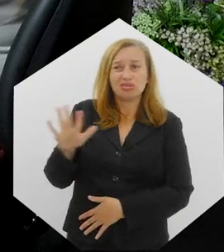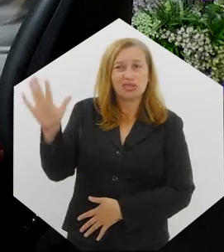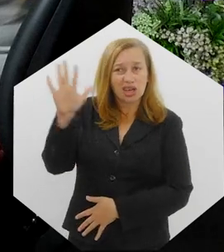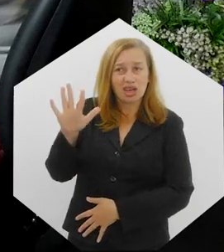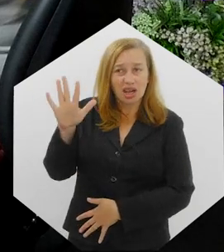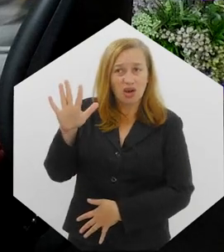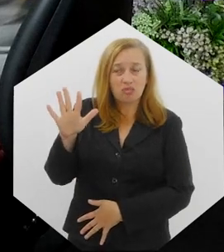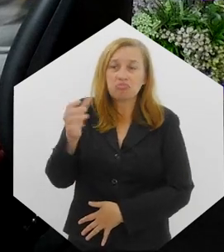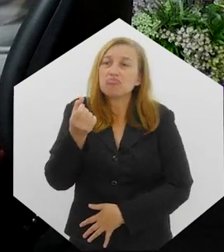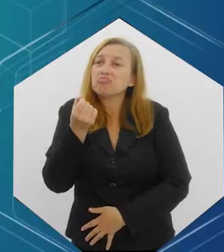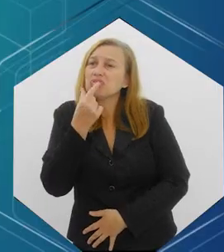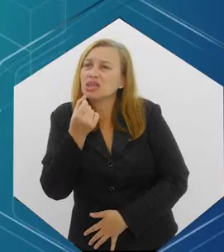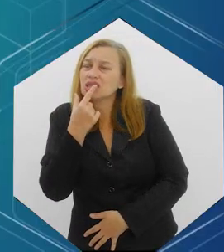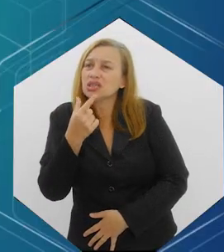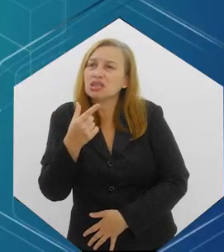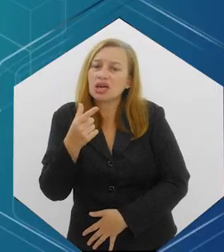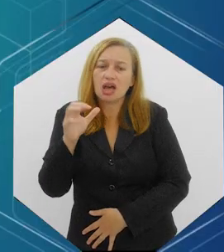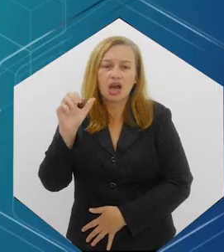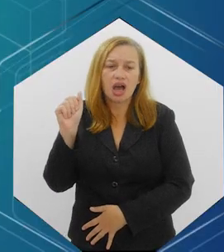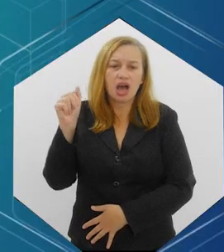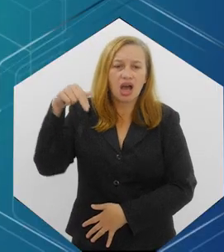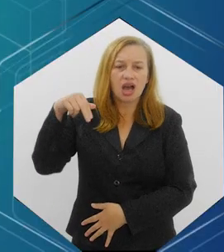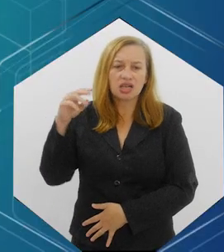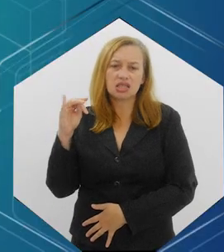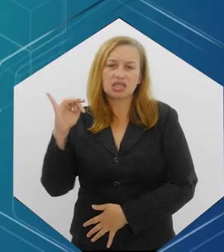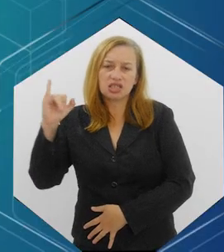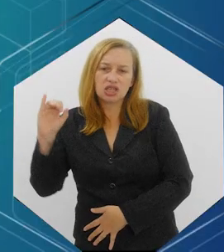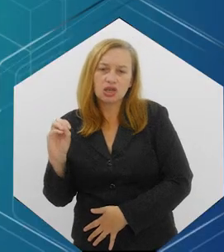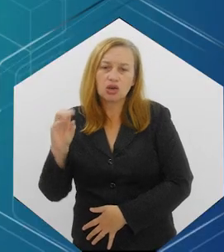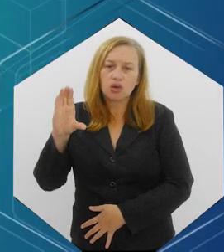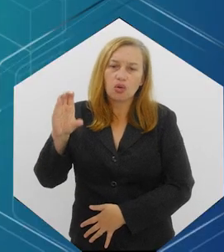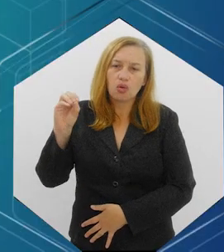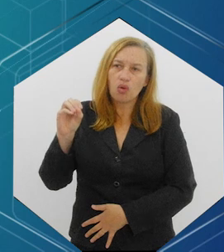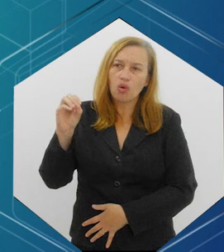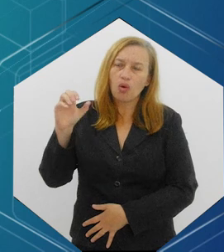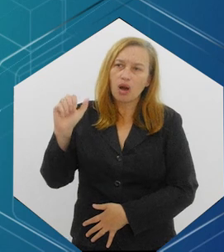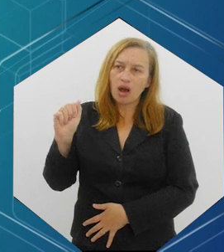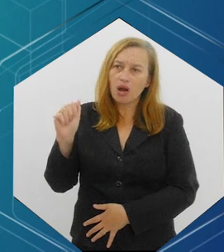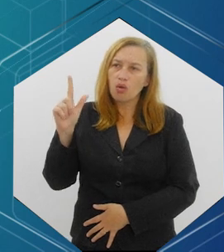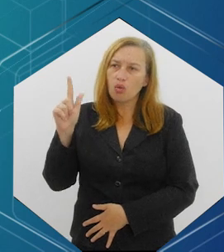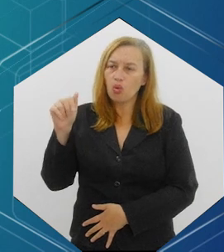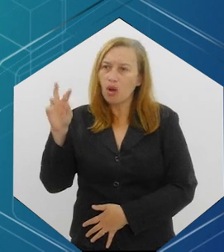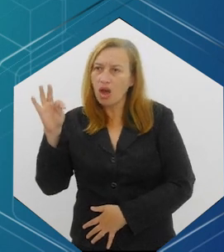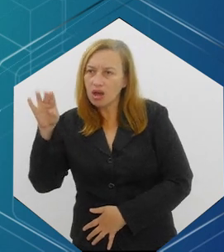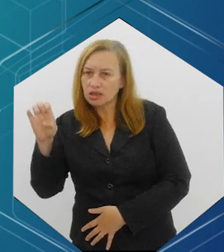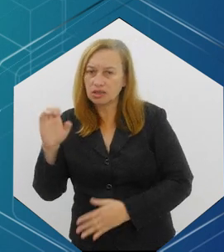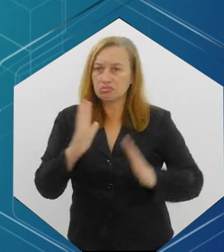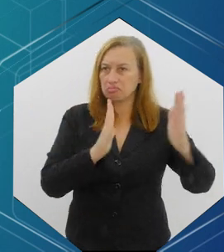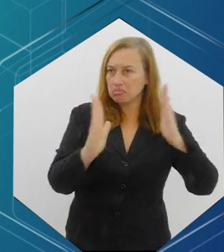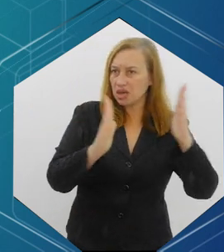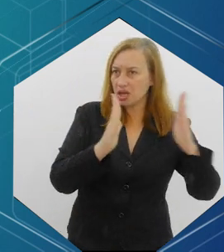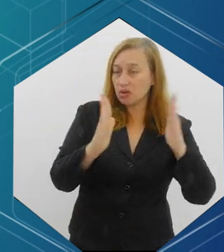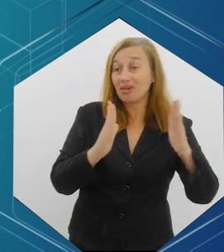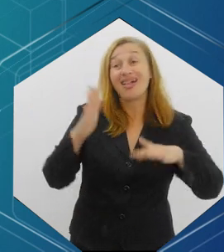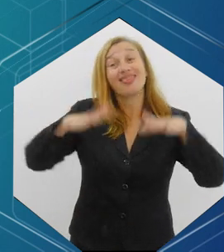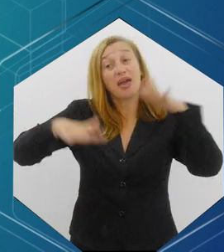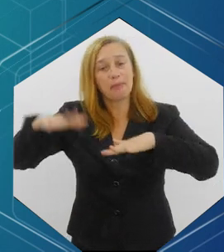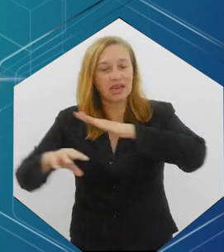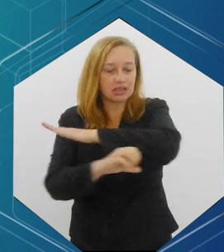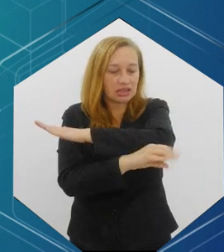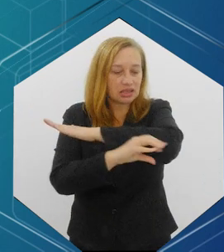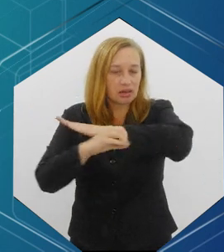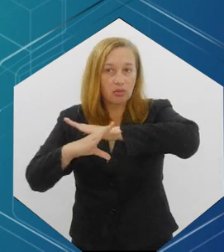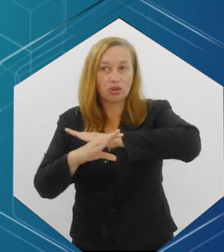De uma forma geral, ele vai fazer medicação anticoagulante durante um período. Qual o período? Depende do nível dessa